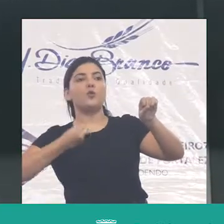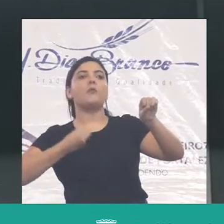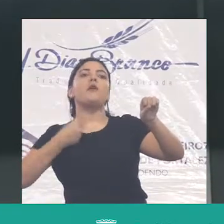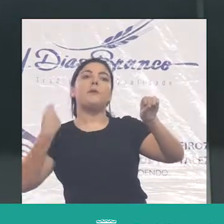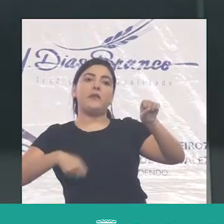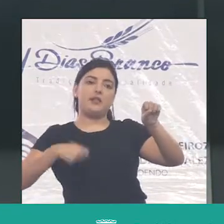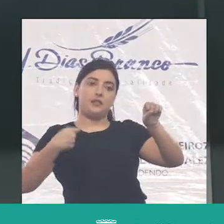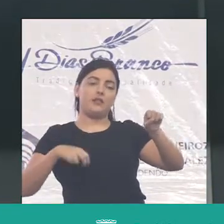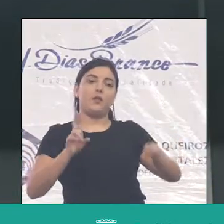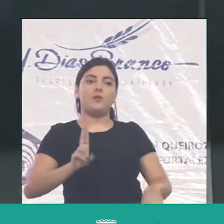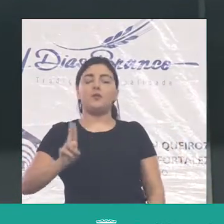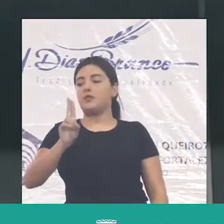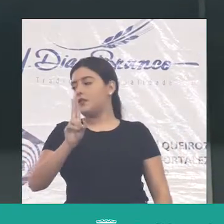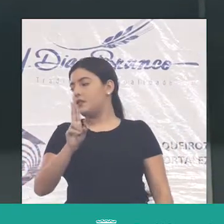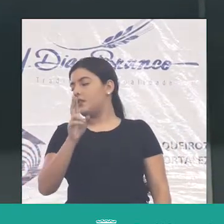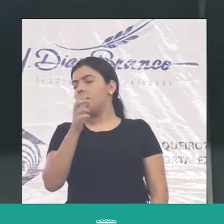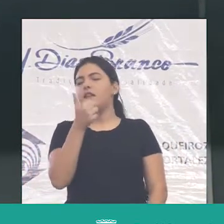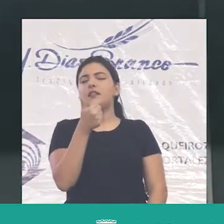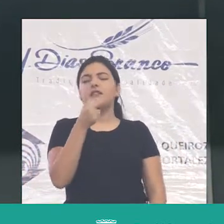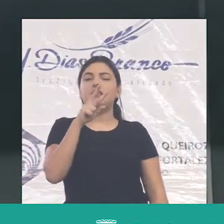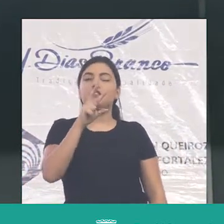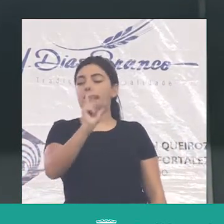valor. Como lá tinha dado